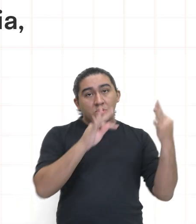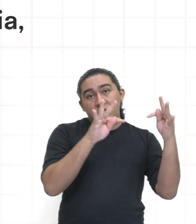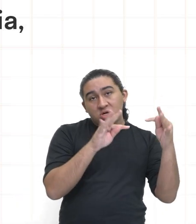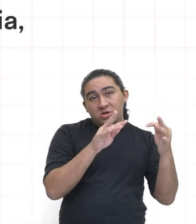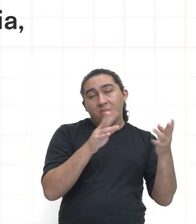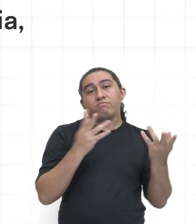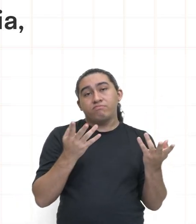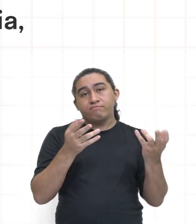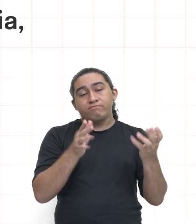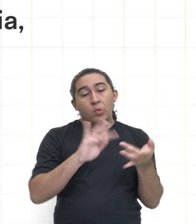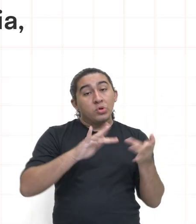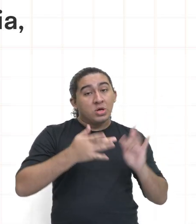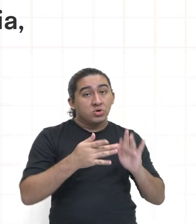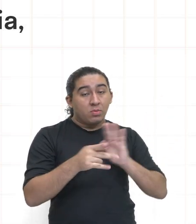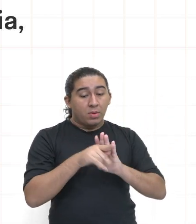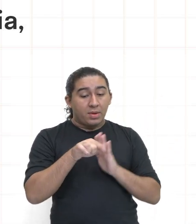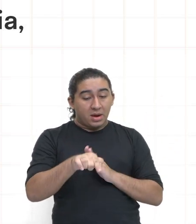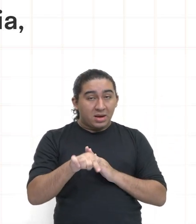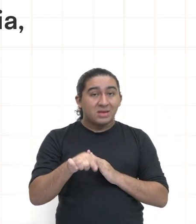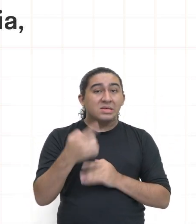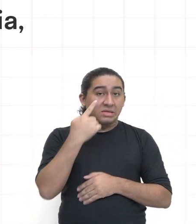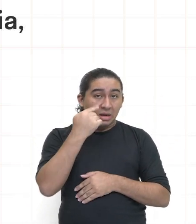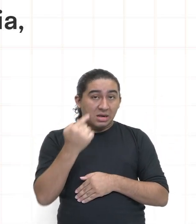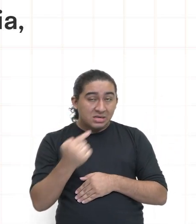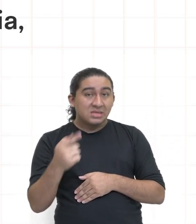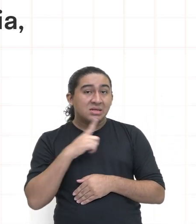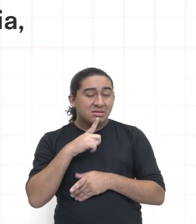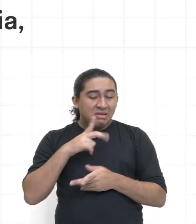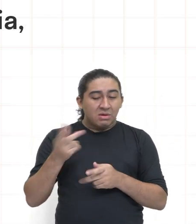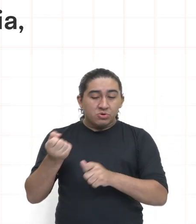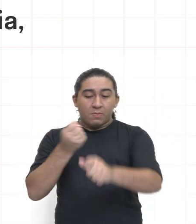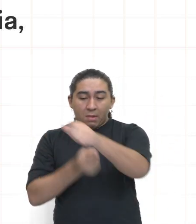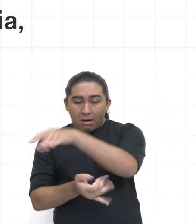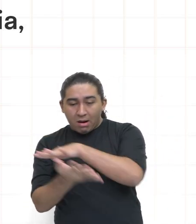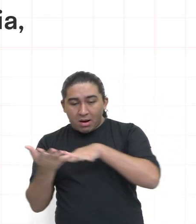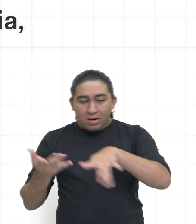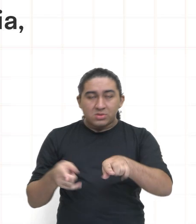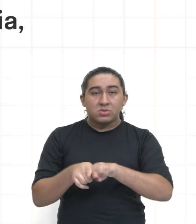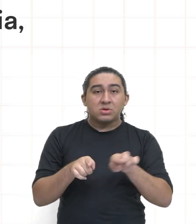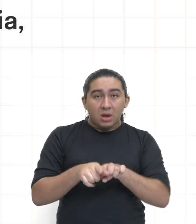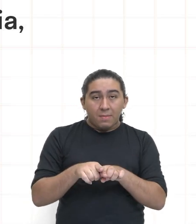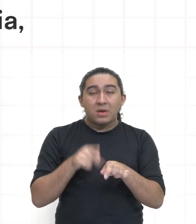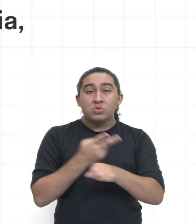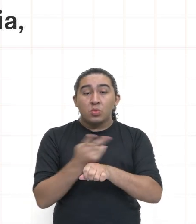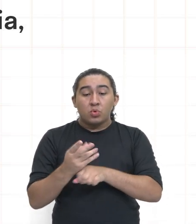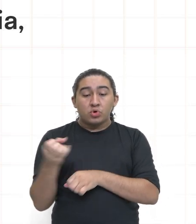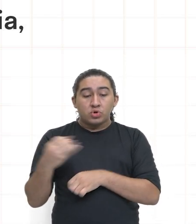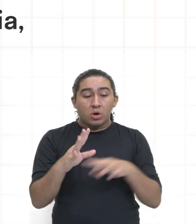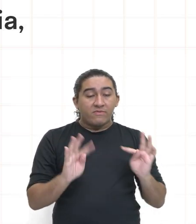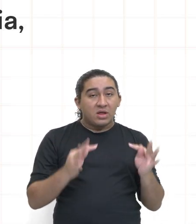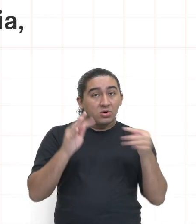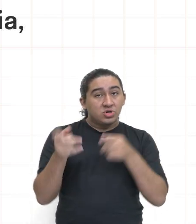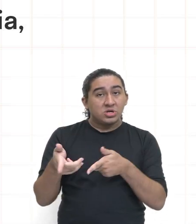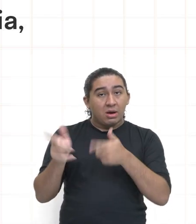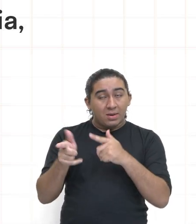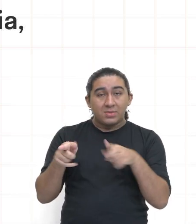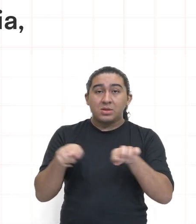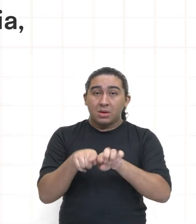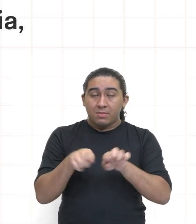tecnologias no contexto dessa corrida espacial, dessa corrida armamentista, em que vão buscar ali